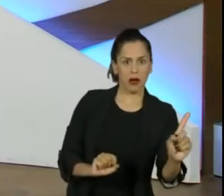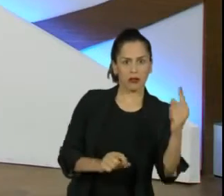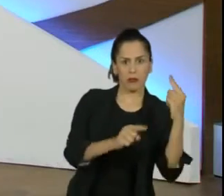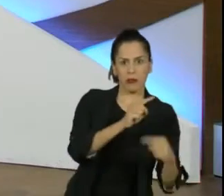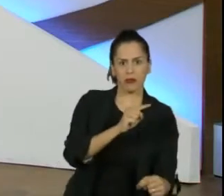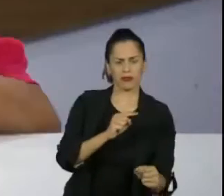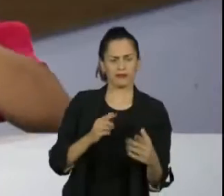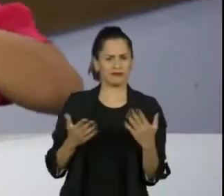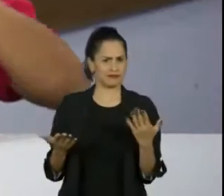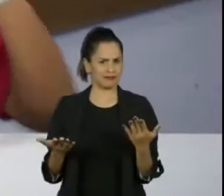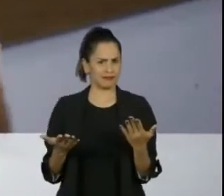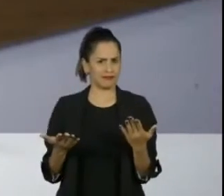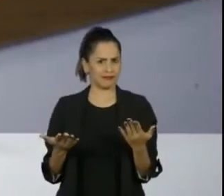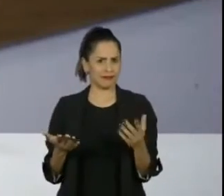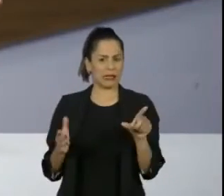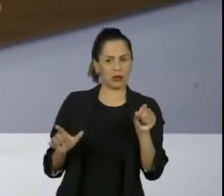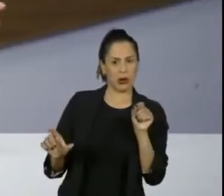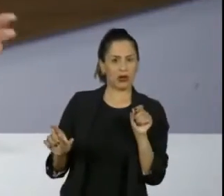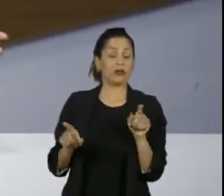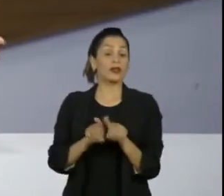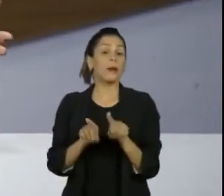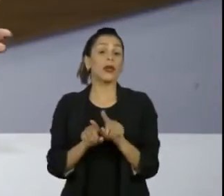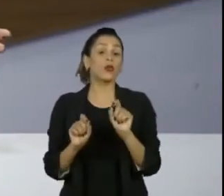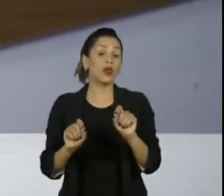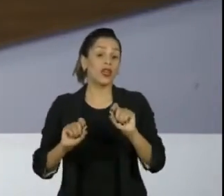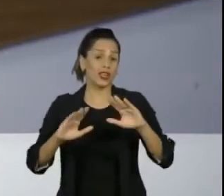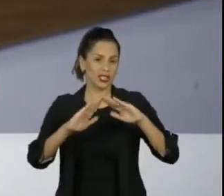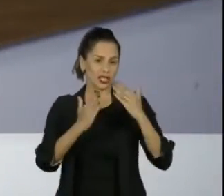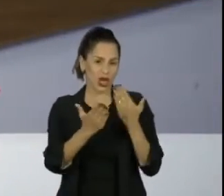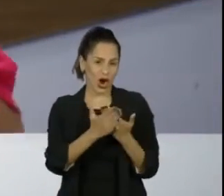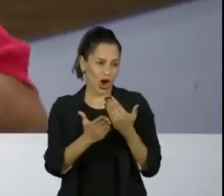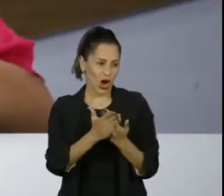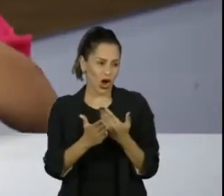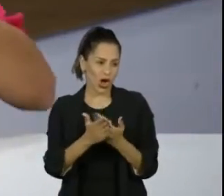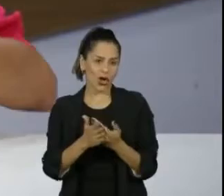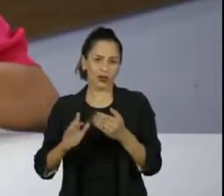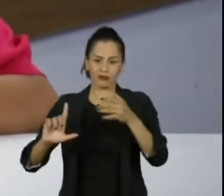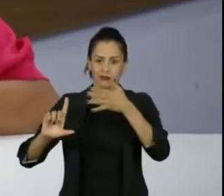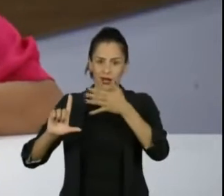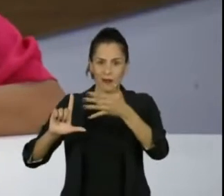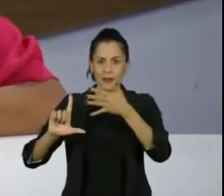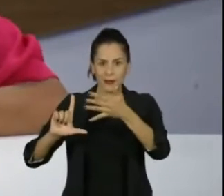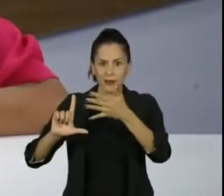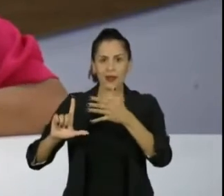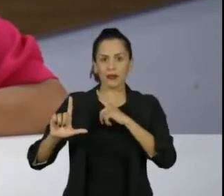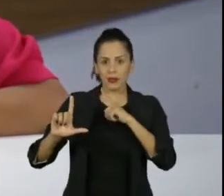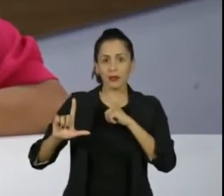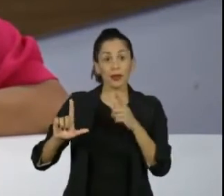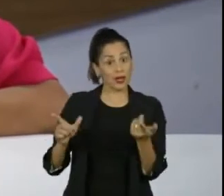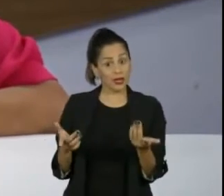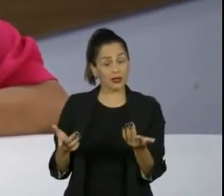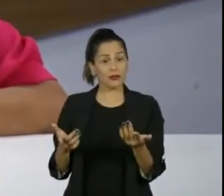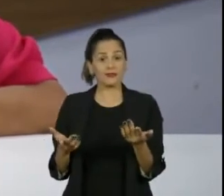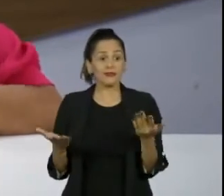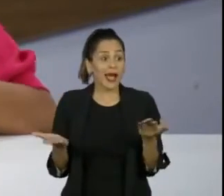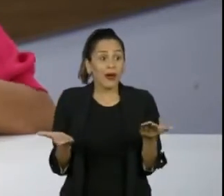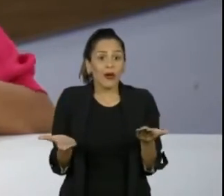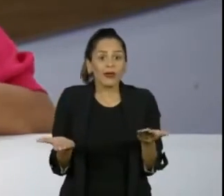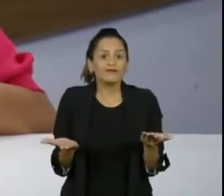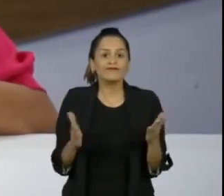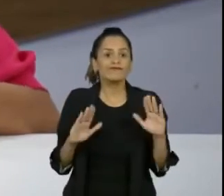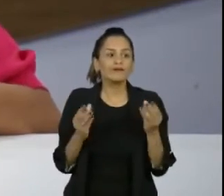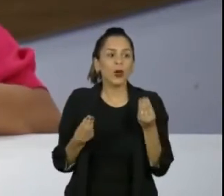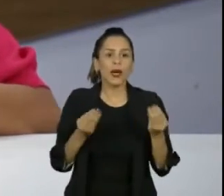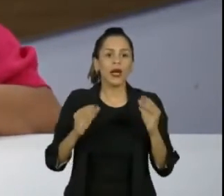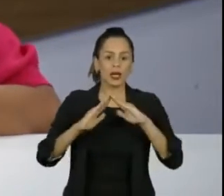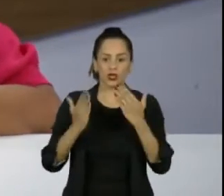remoto. Os pais já não sabem mais o que fazer com os filhos. Porque o senhor disse, né, que não é